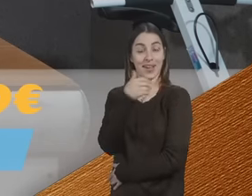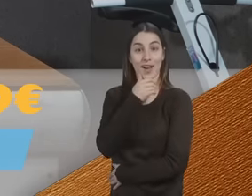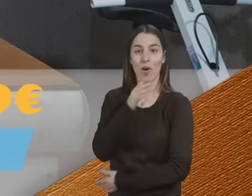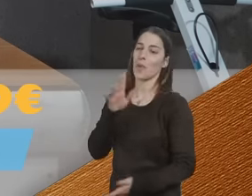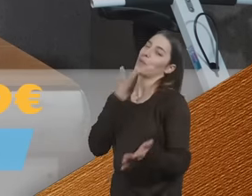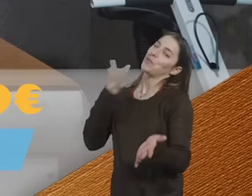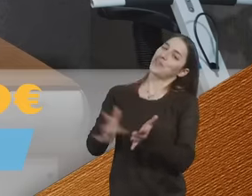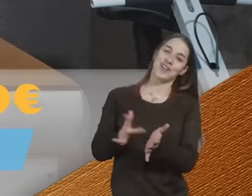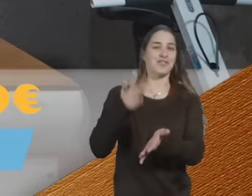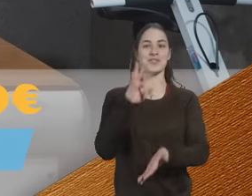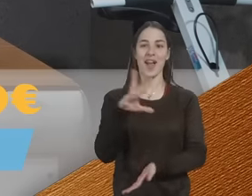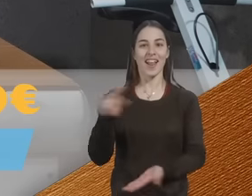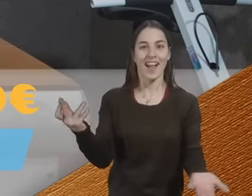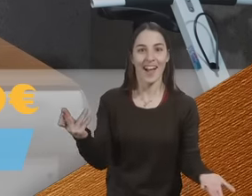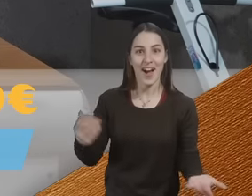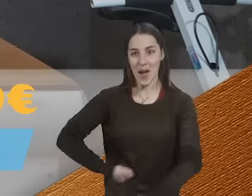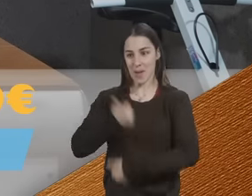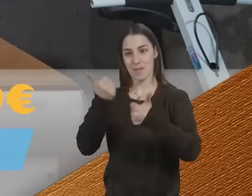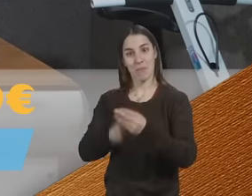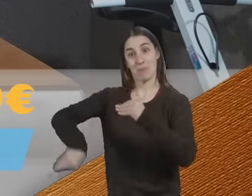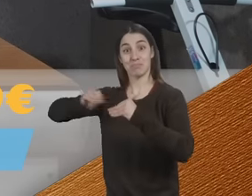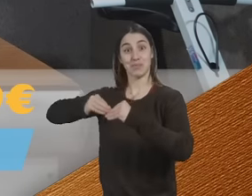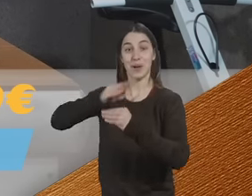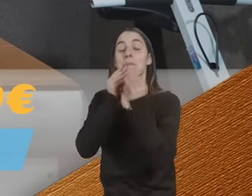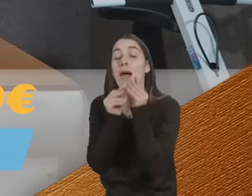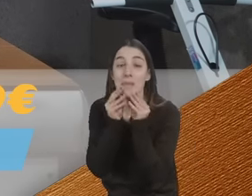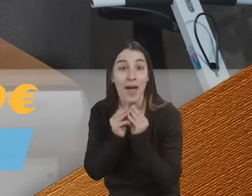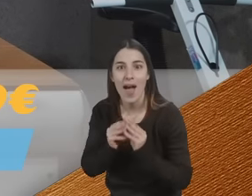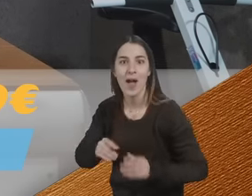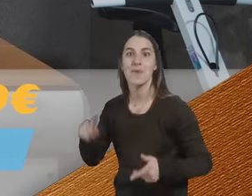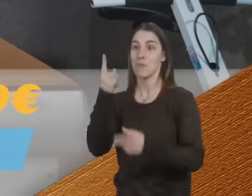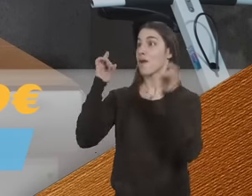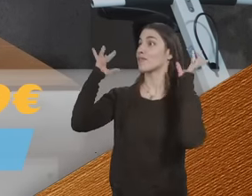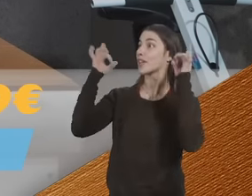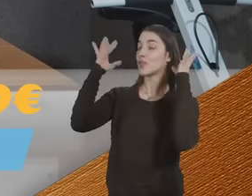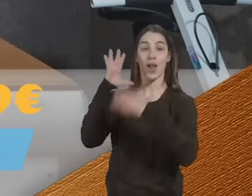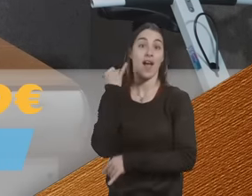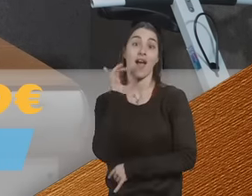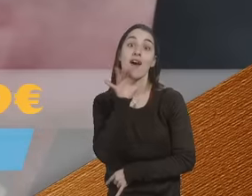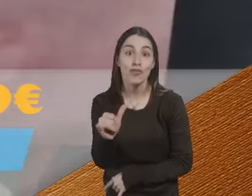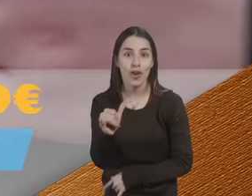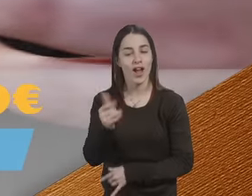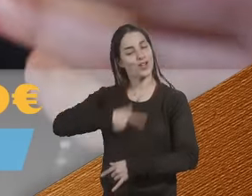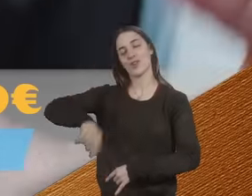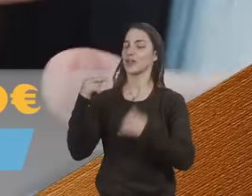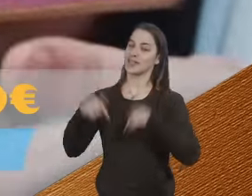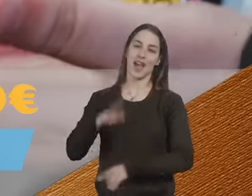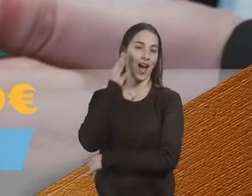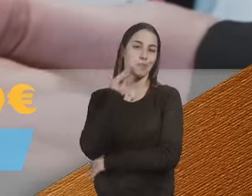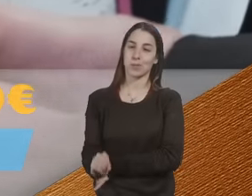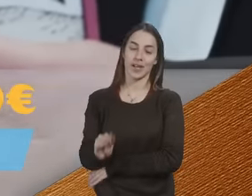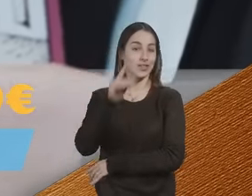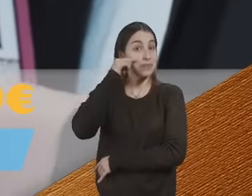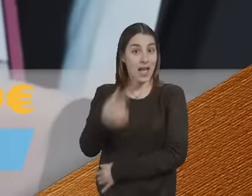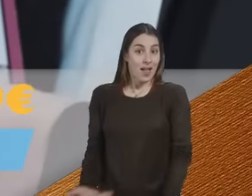Um livro, Joana. Que melhor para complementar com uma baba do que um livro. Uma aventura em Avramonte, Joana. Nós na Babigui somos assim,